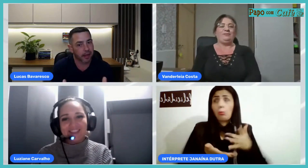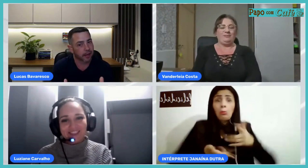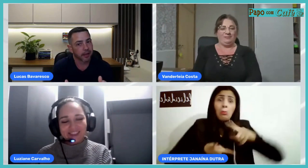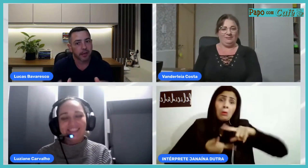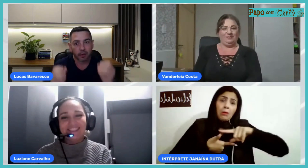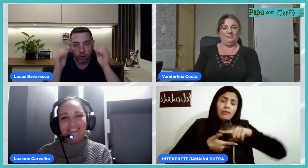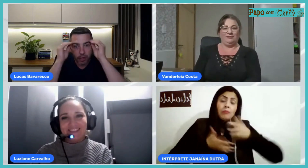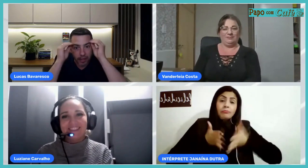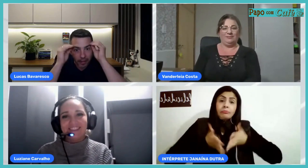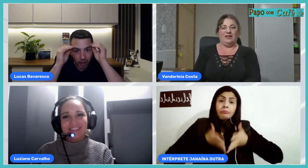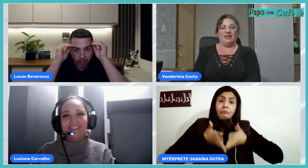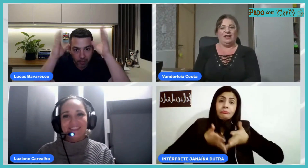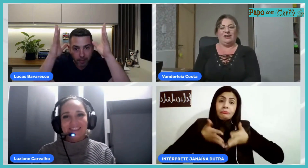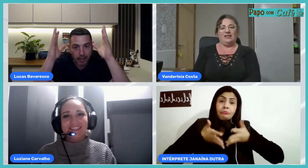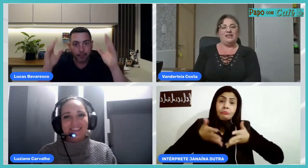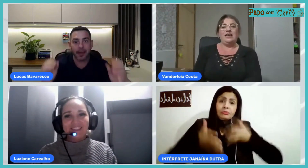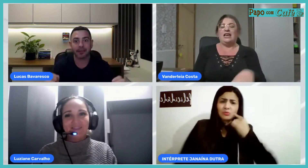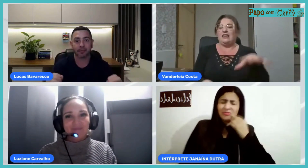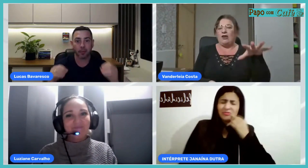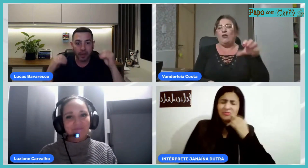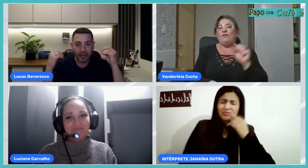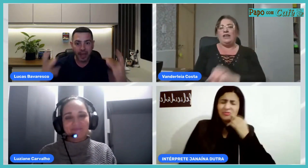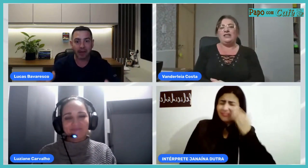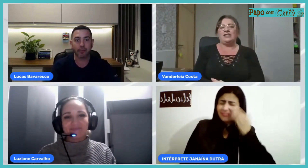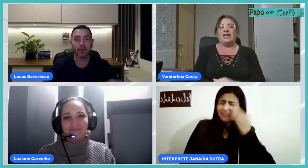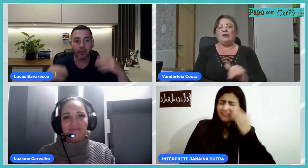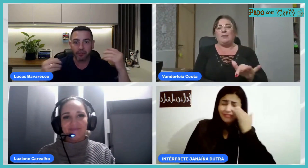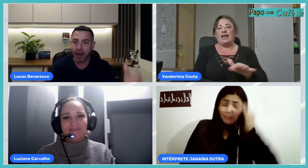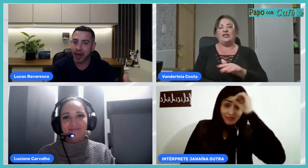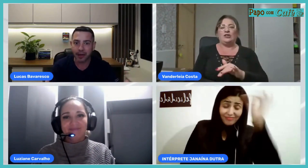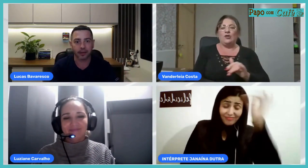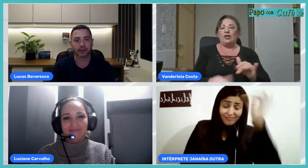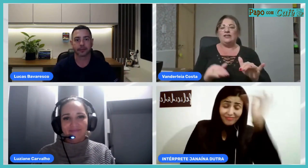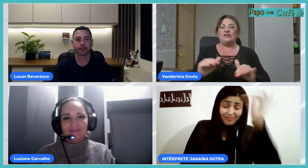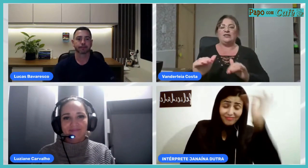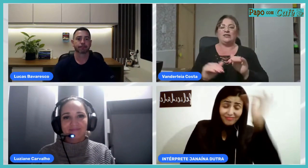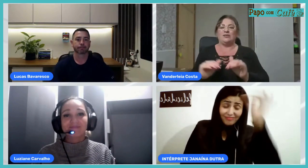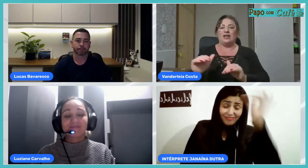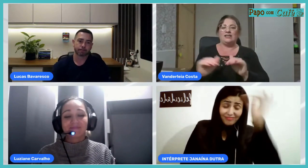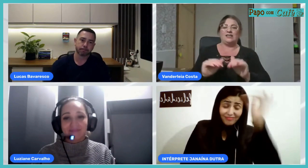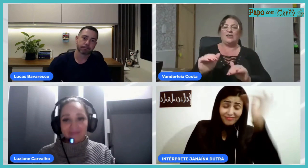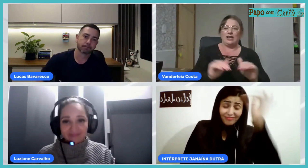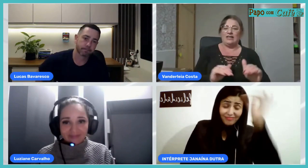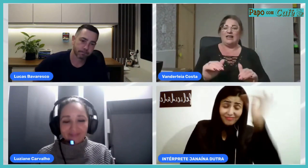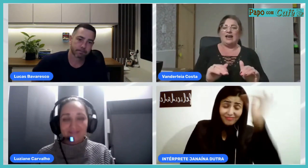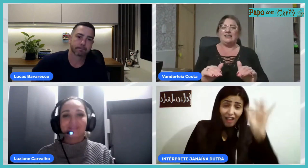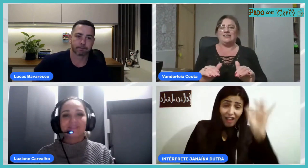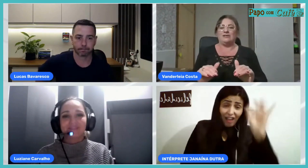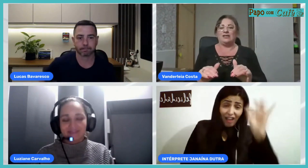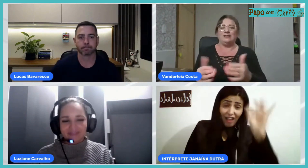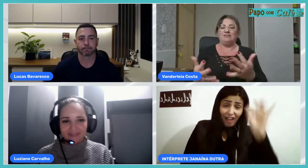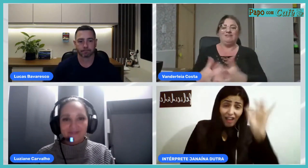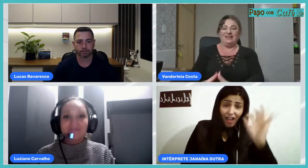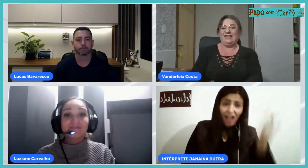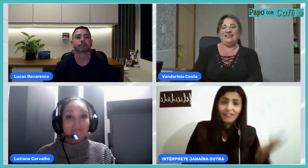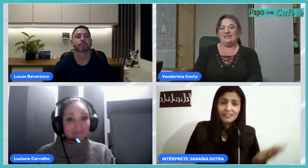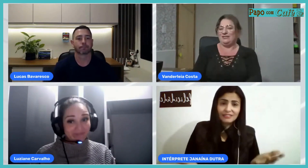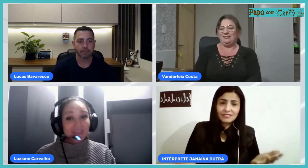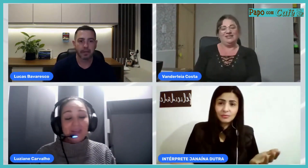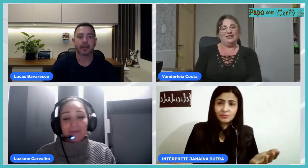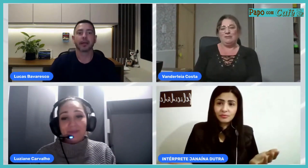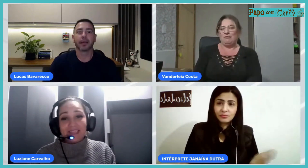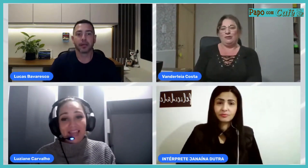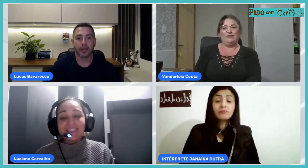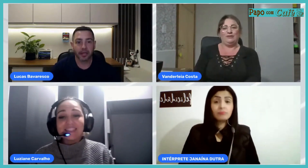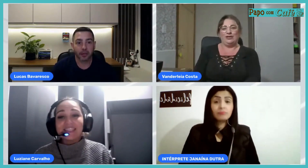entende? Vamos abrir a cabeça. Sim, até ouvintes, né? Tu pega de todas as escolaridades, não são, né?